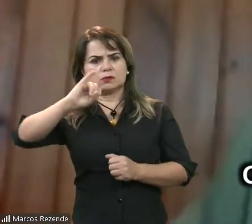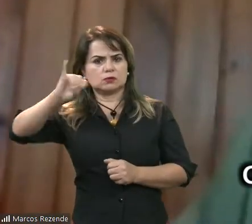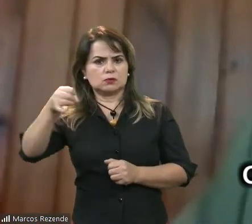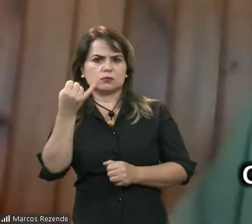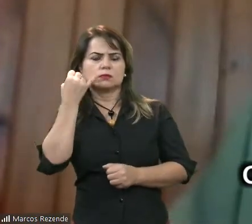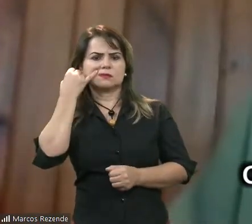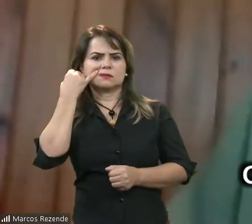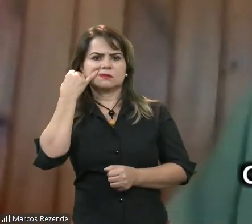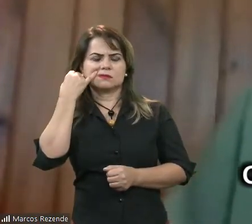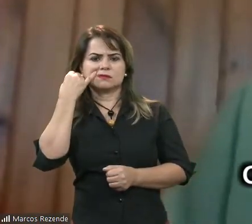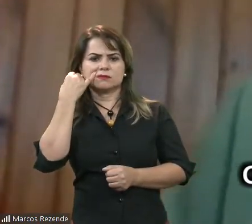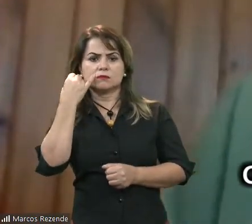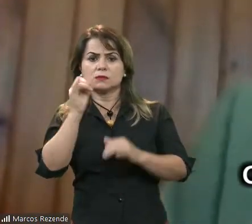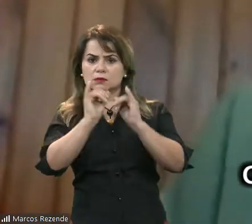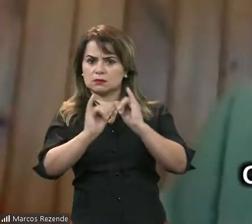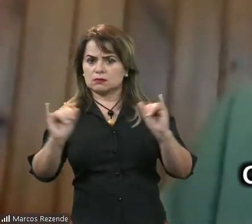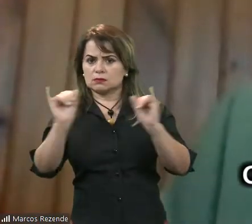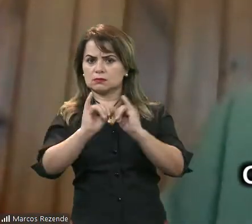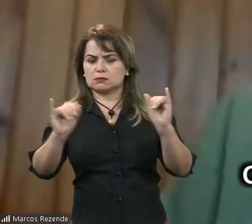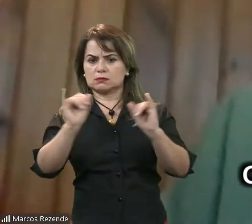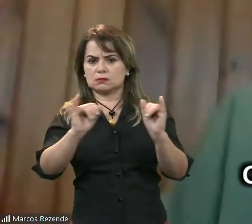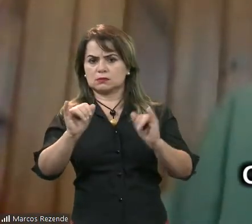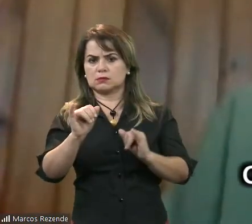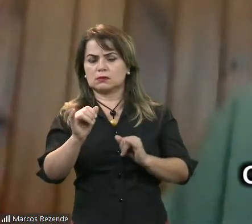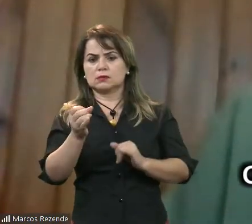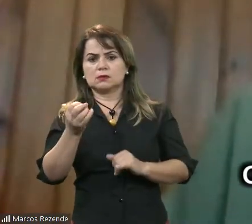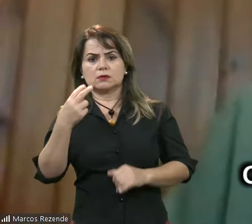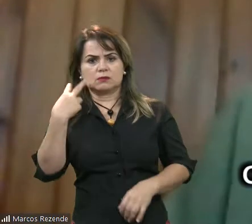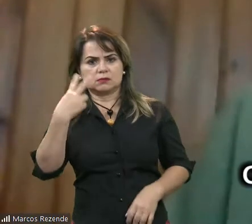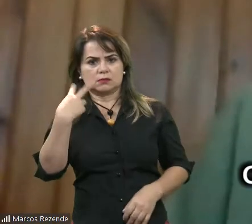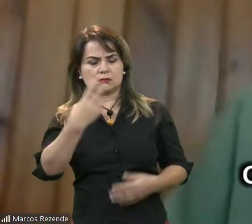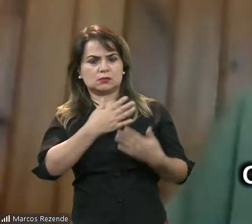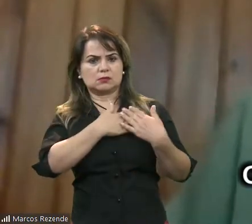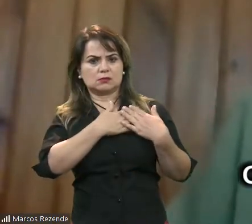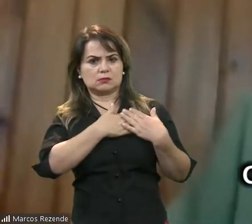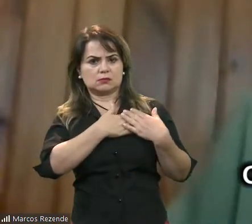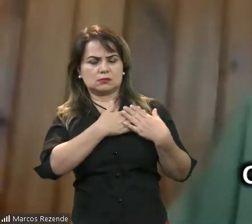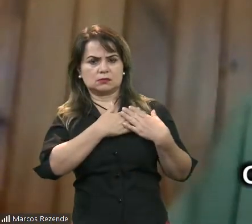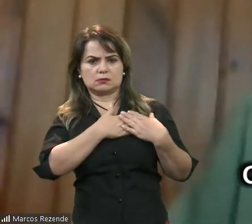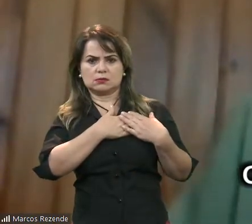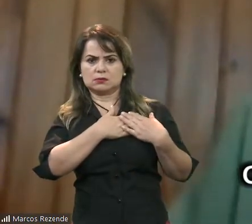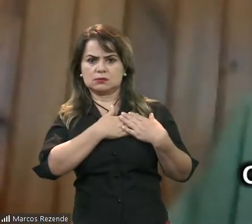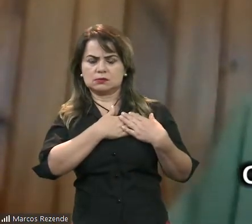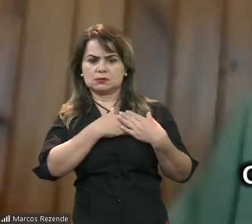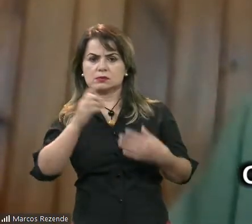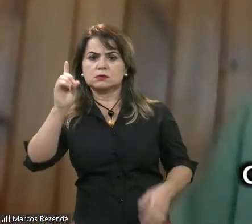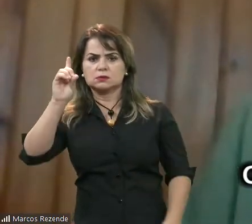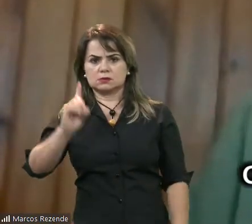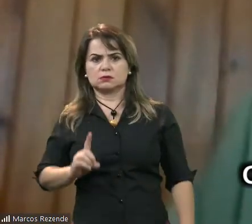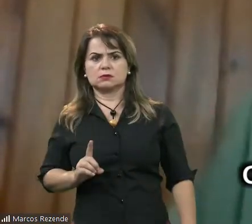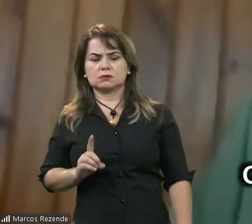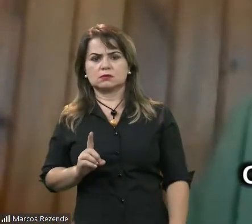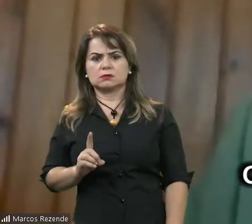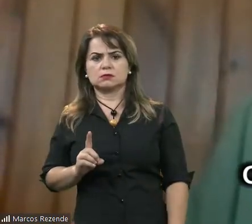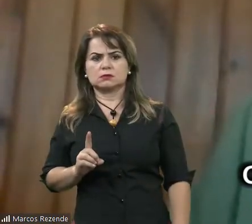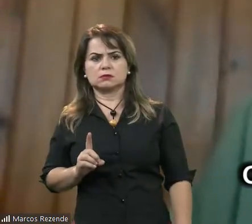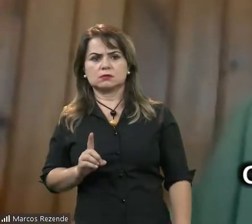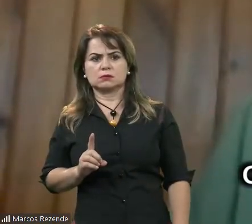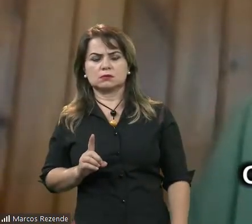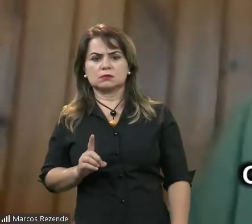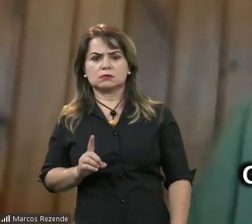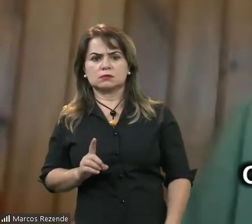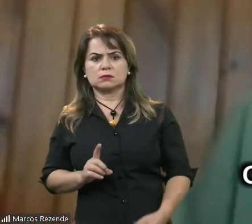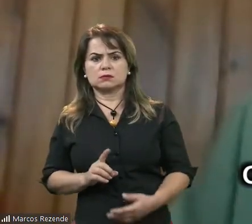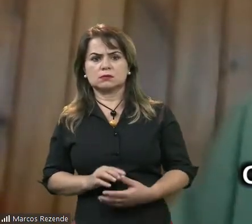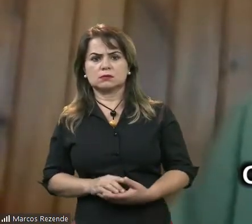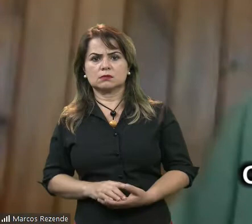Informo ao plenário que o vereador que já tem a cargo na mesa diretora fica impedido de concorrer para o cargo de